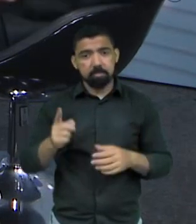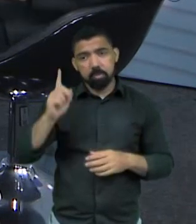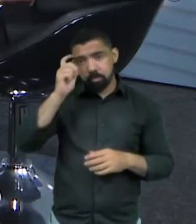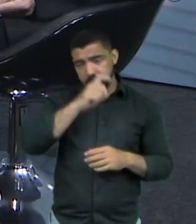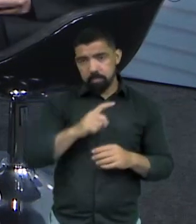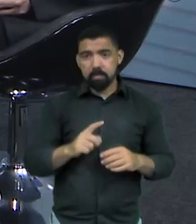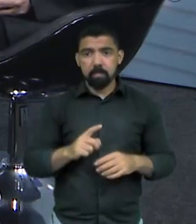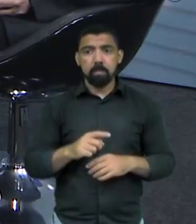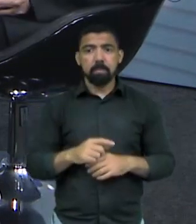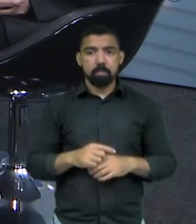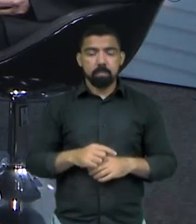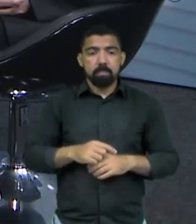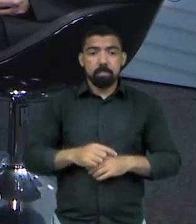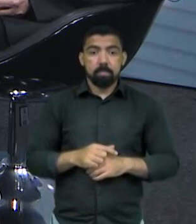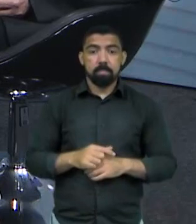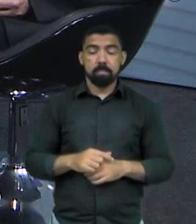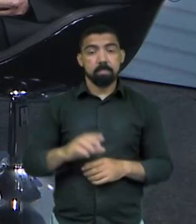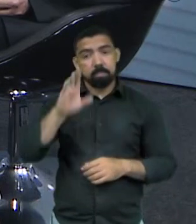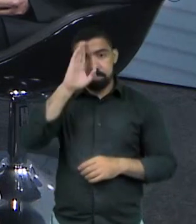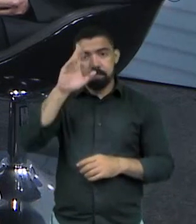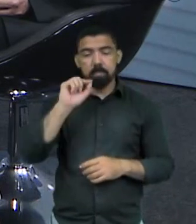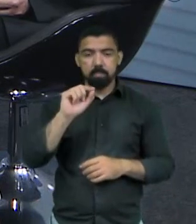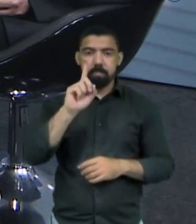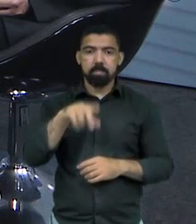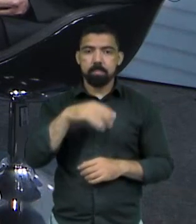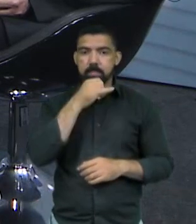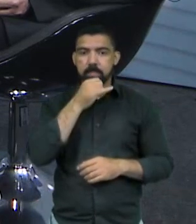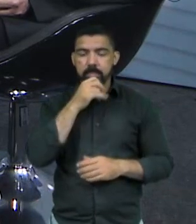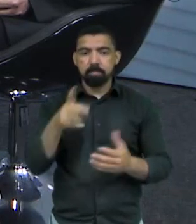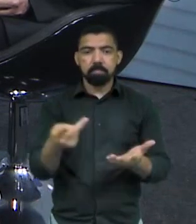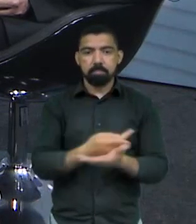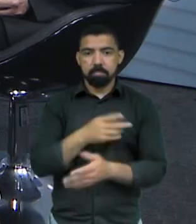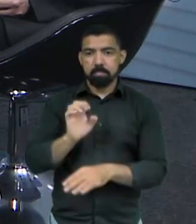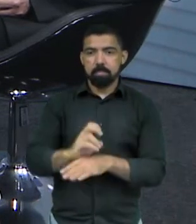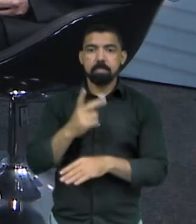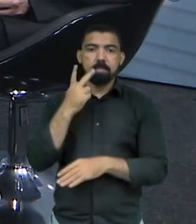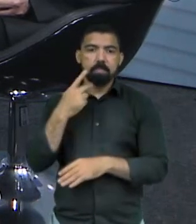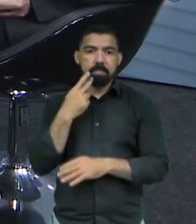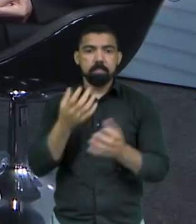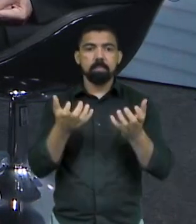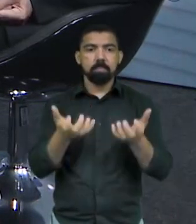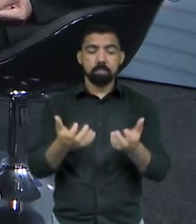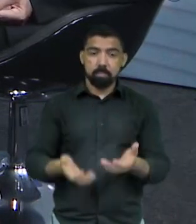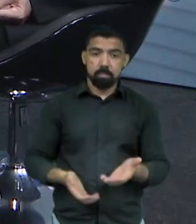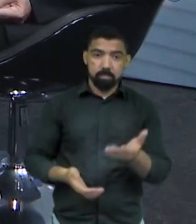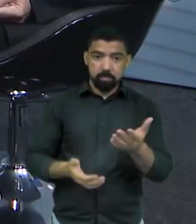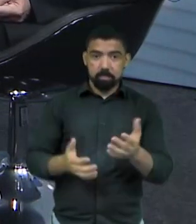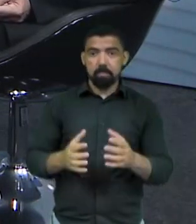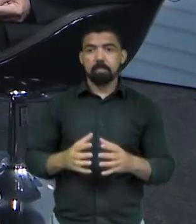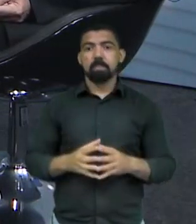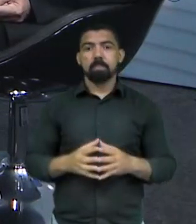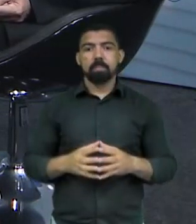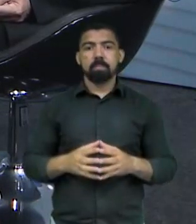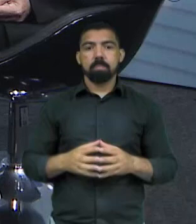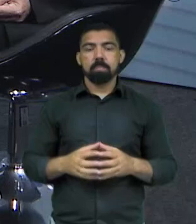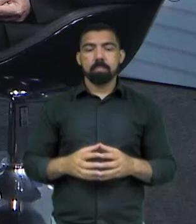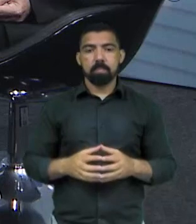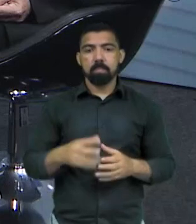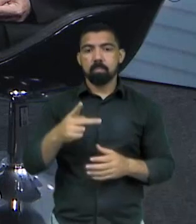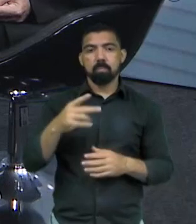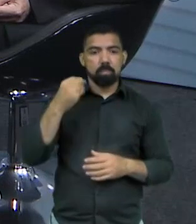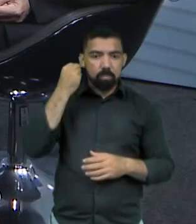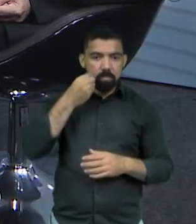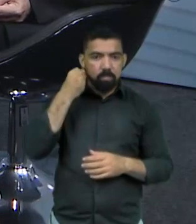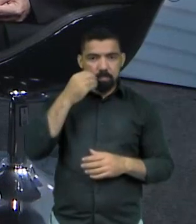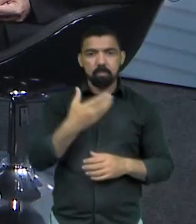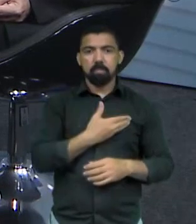se resolve em 8 anos. Principalmente no caso do Ceará. Eu queria aqui buscar um pouco da sua experiência